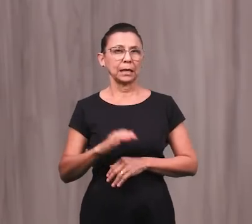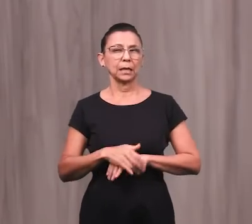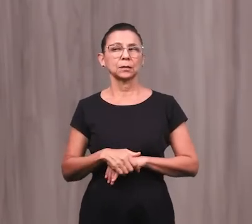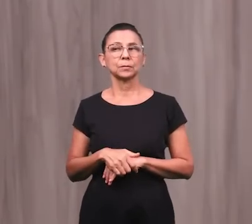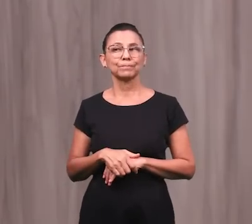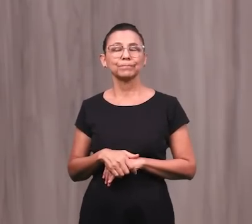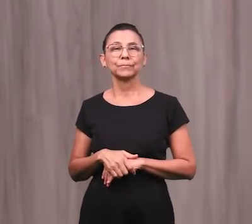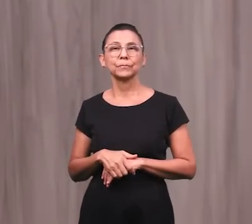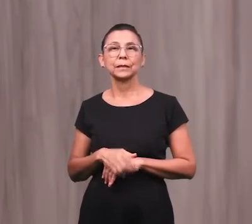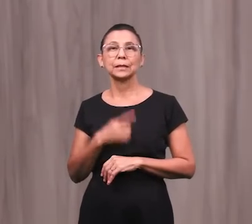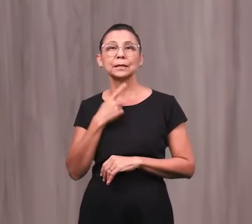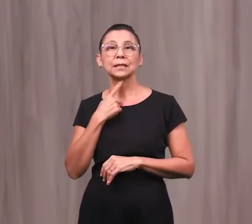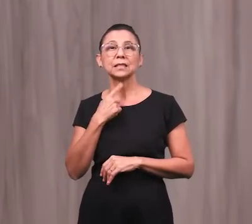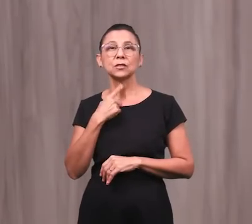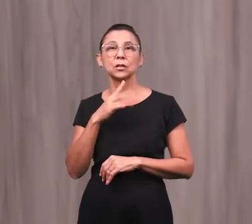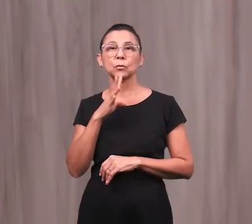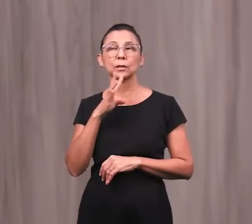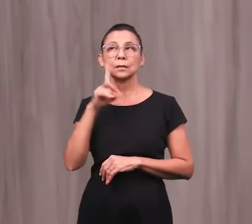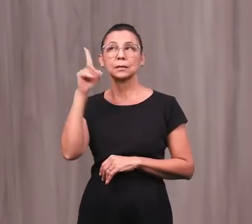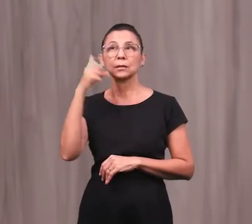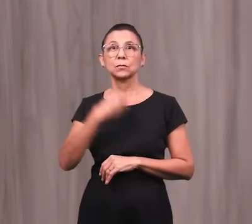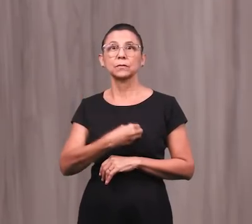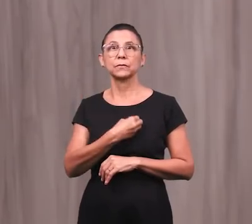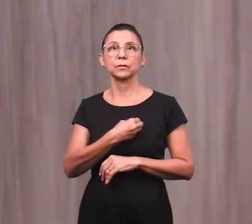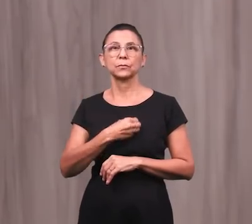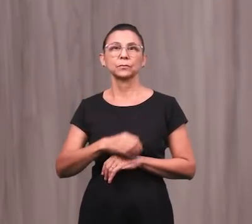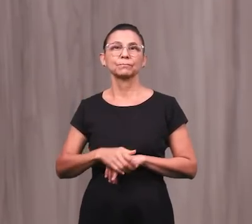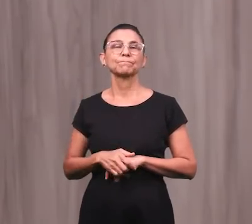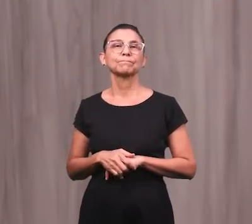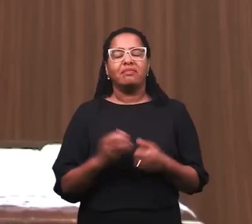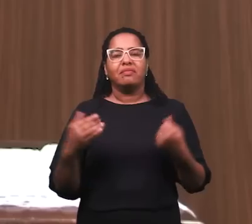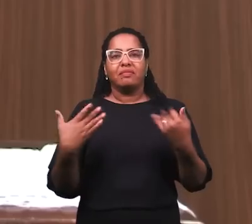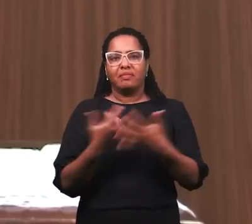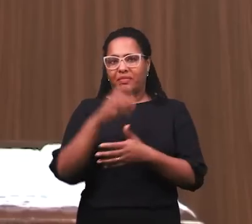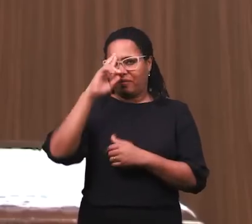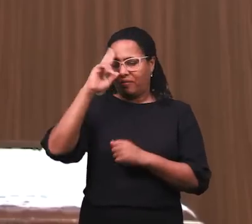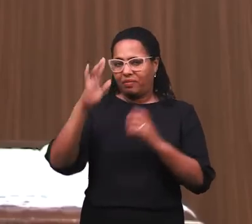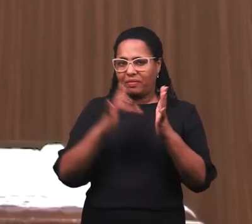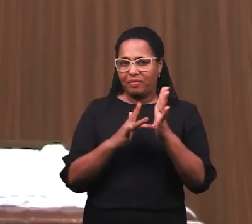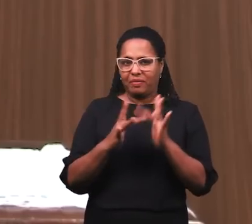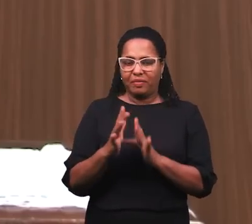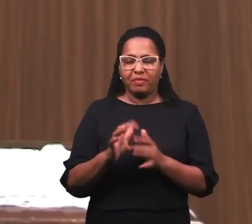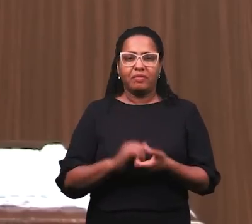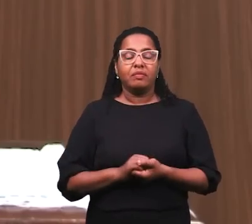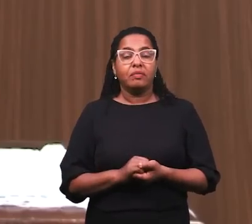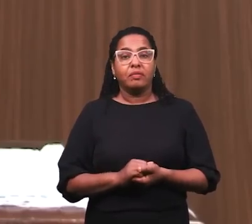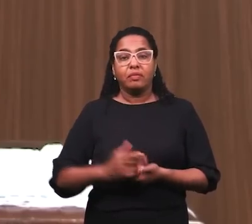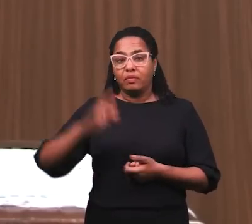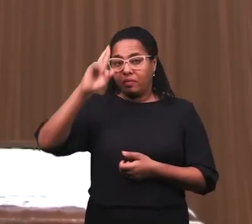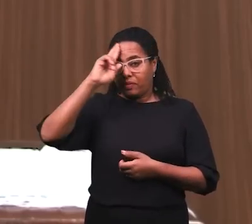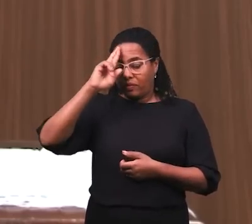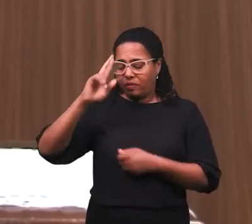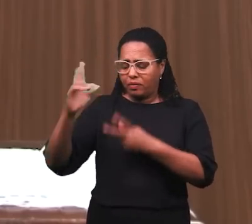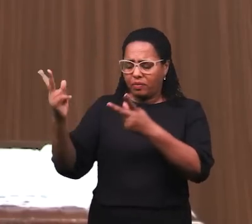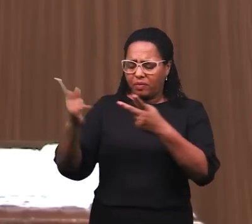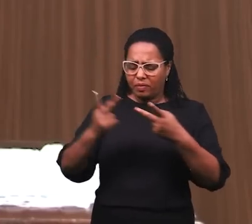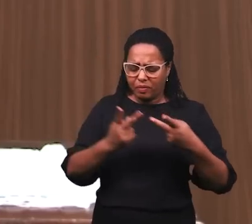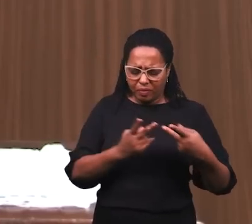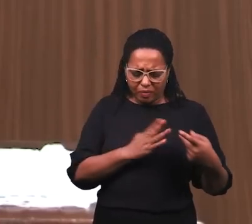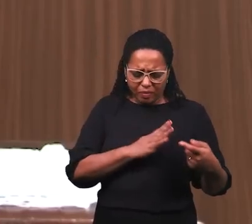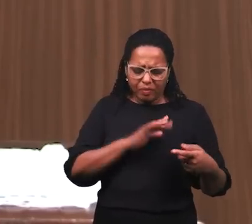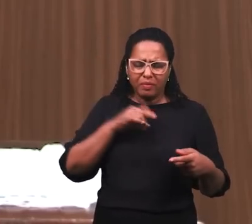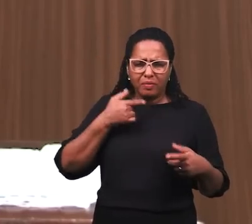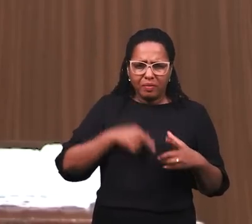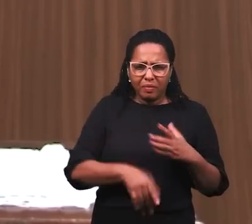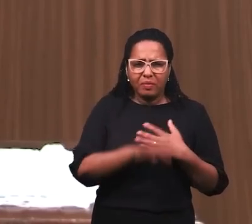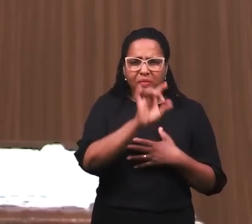o desejo de conhecer o Deus vivo a quem ela serve. Glória a Jesus. O Senhor tem falado